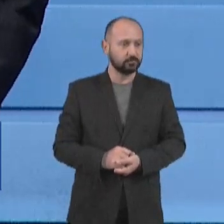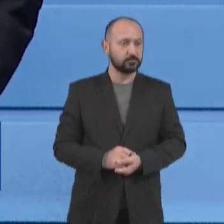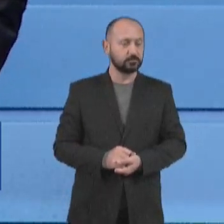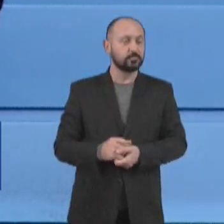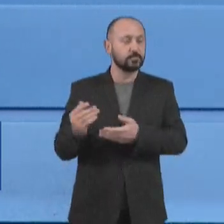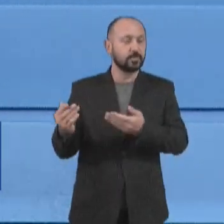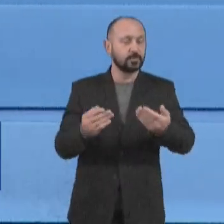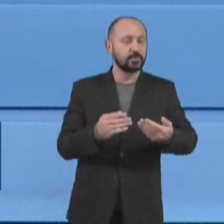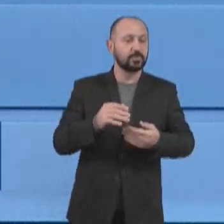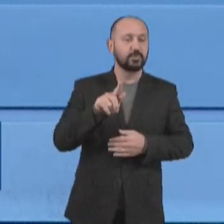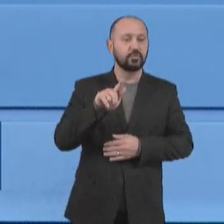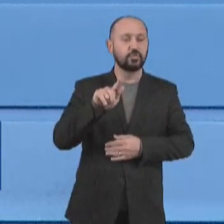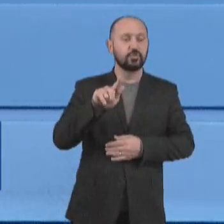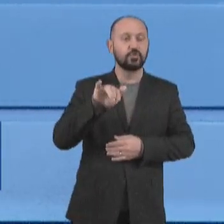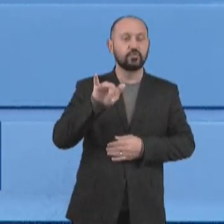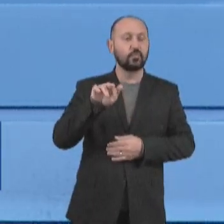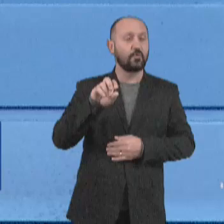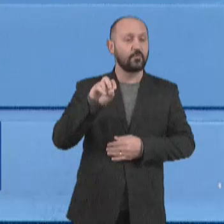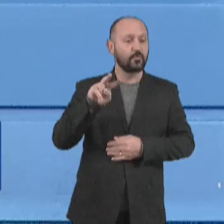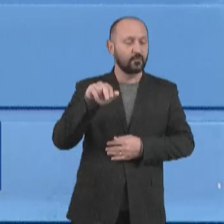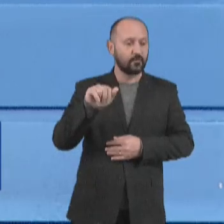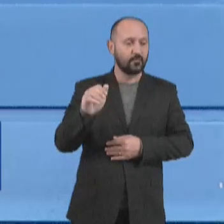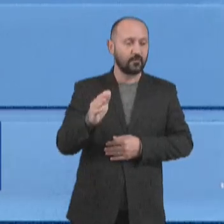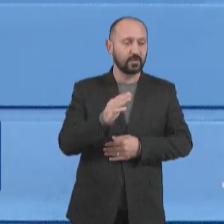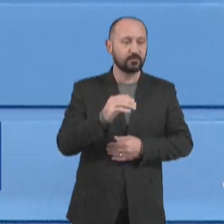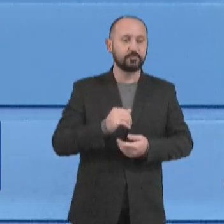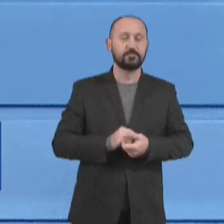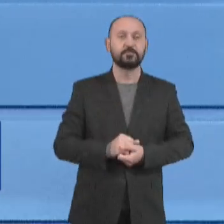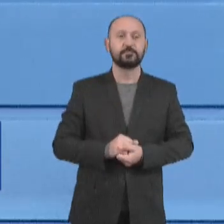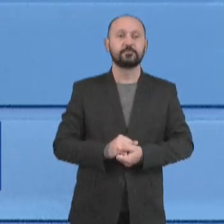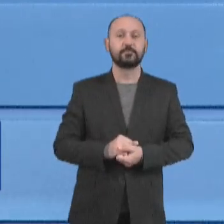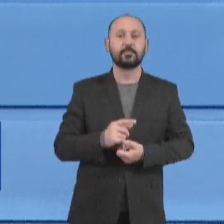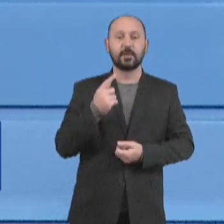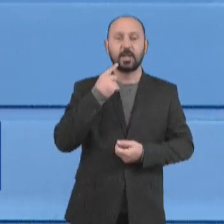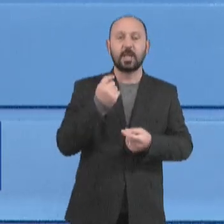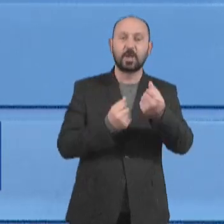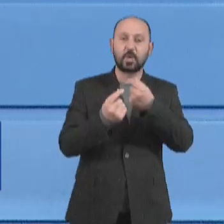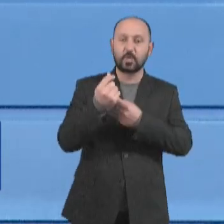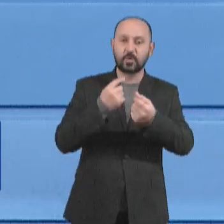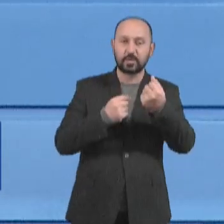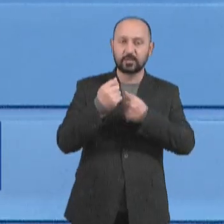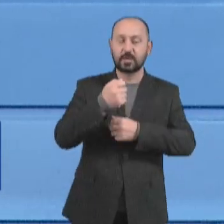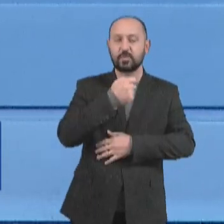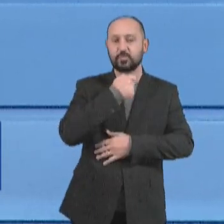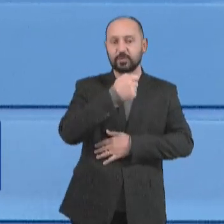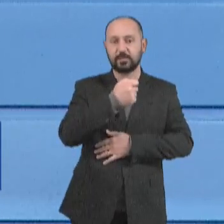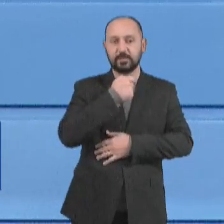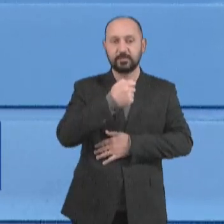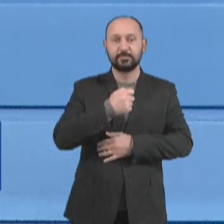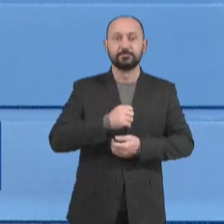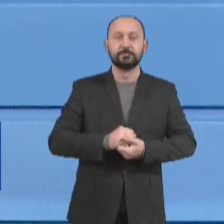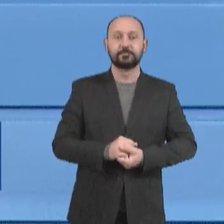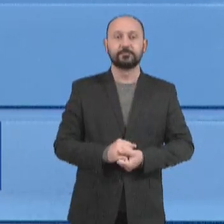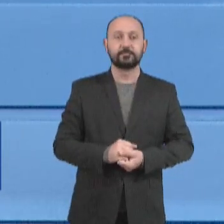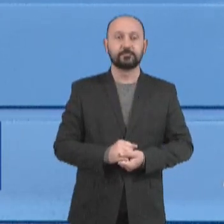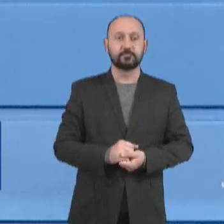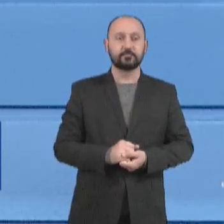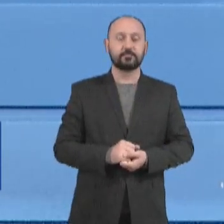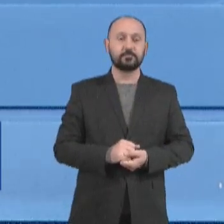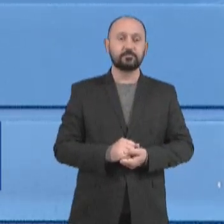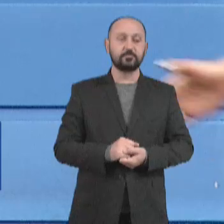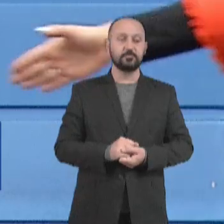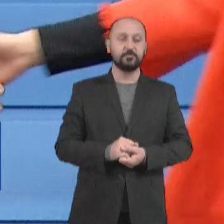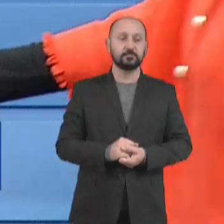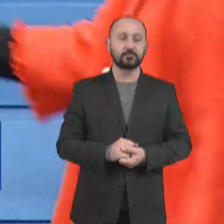Convidamos Giovana Lozano Dalzacker, ela que é economista e jornalista.